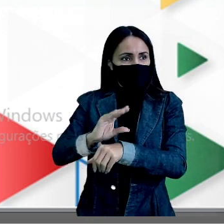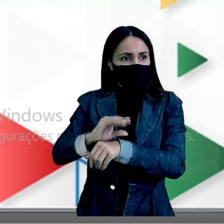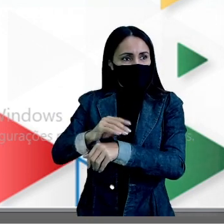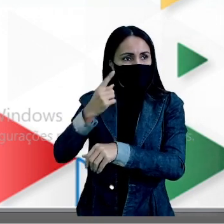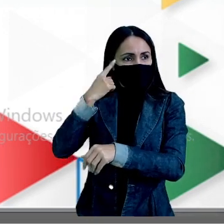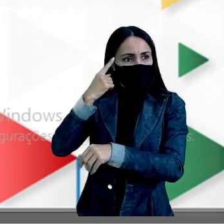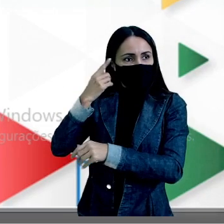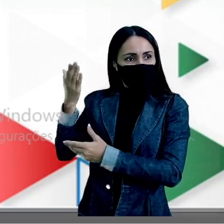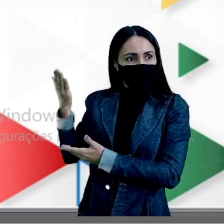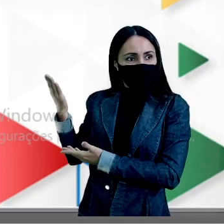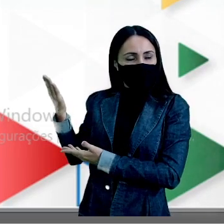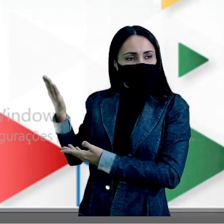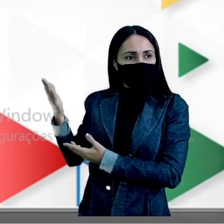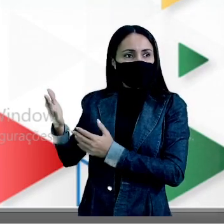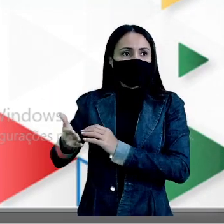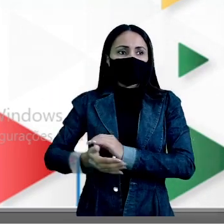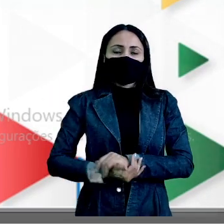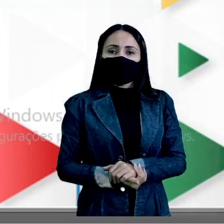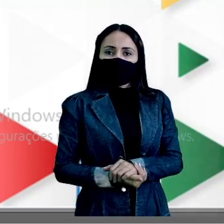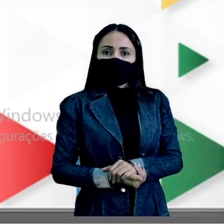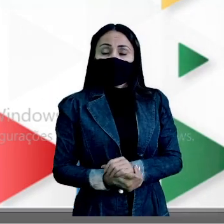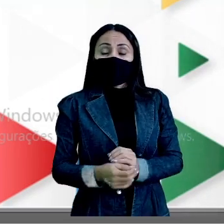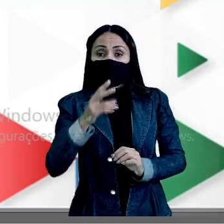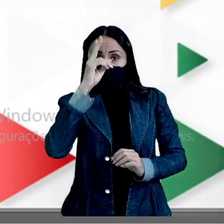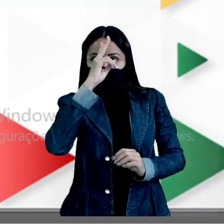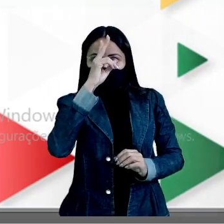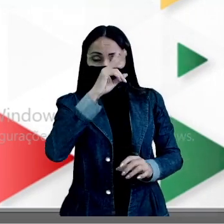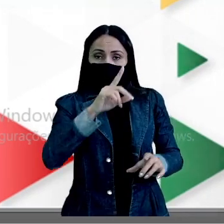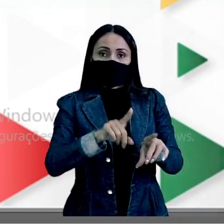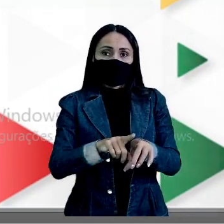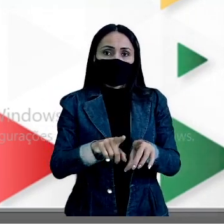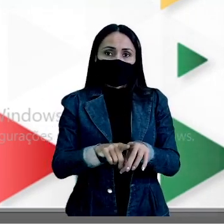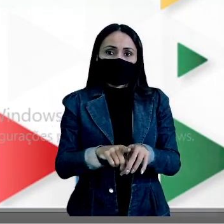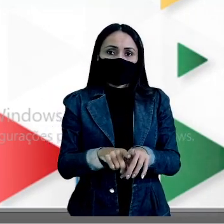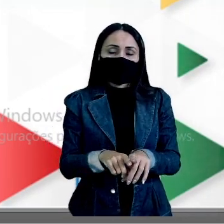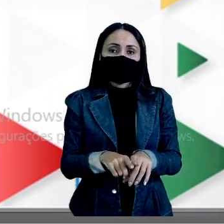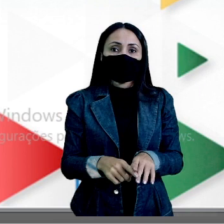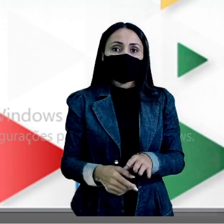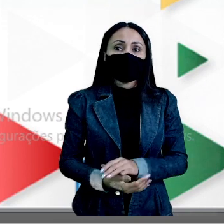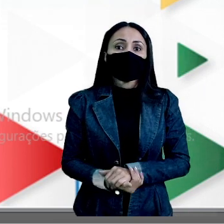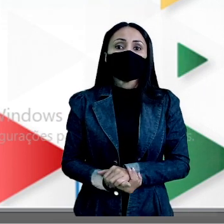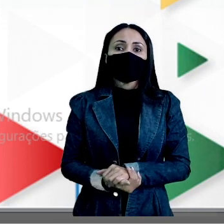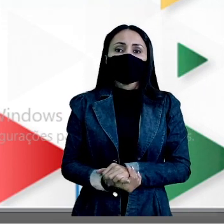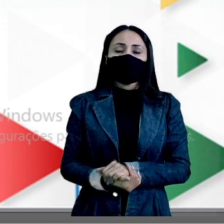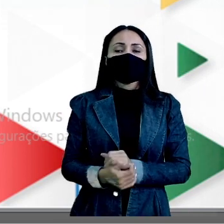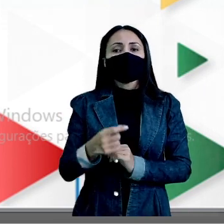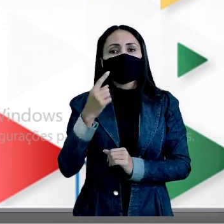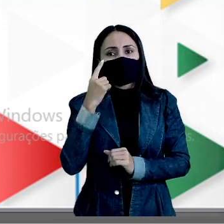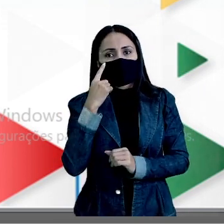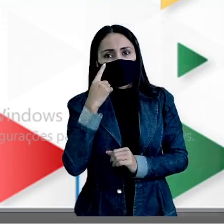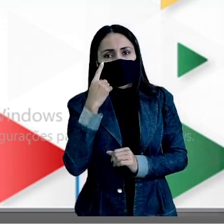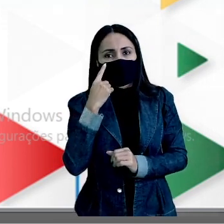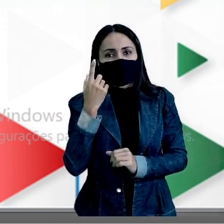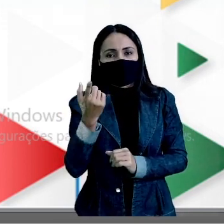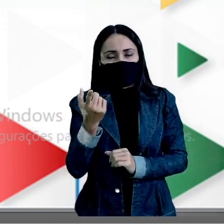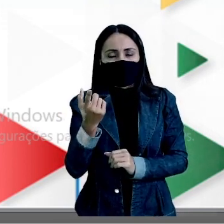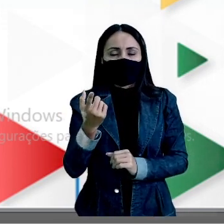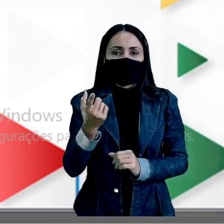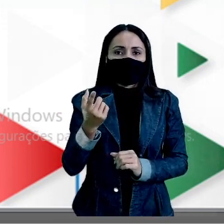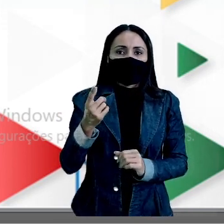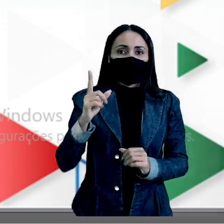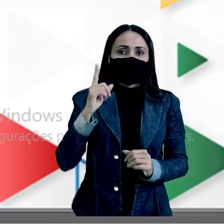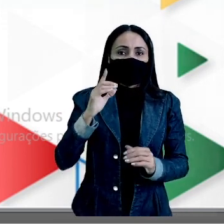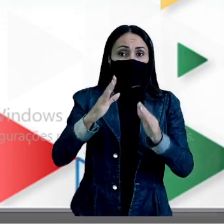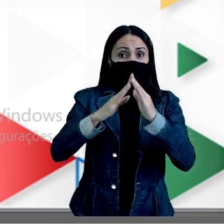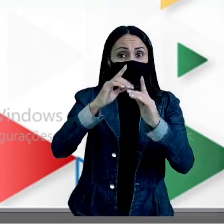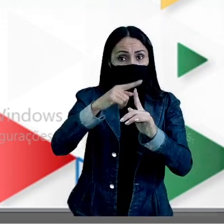né? Eu gostaria de lembrar mais uma... Volta, por favor, professor. Volto. Lembrar, veja só, a questão do Calunga e a questão da igreja,